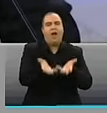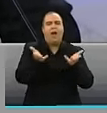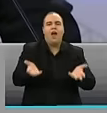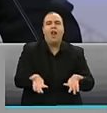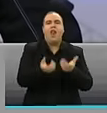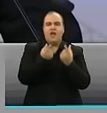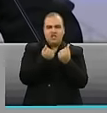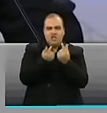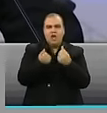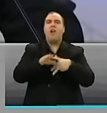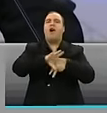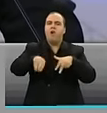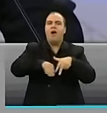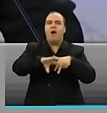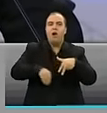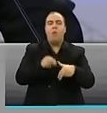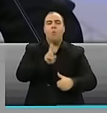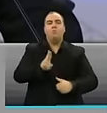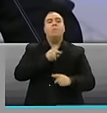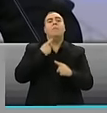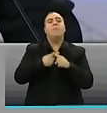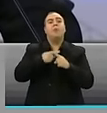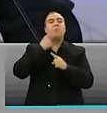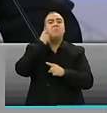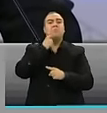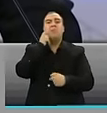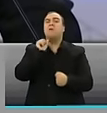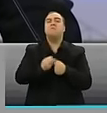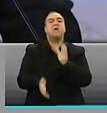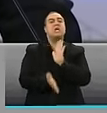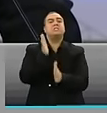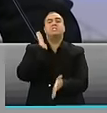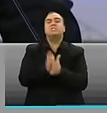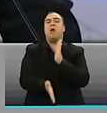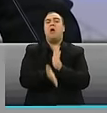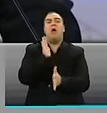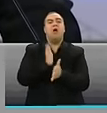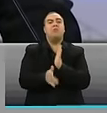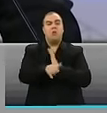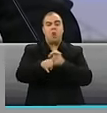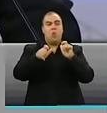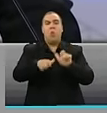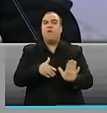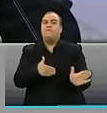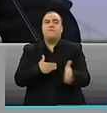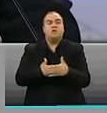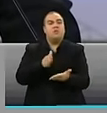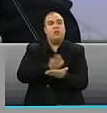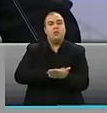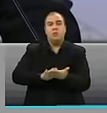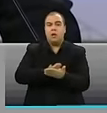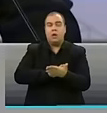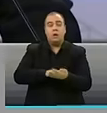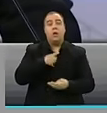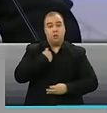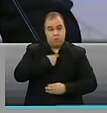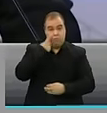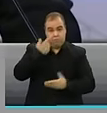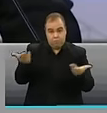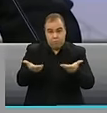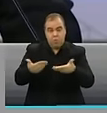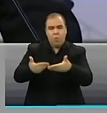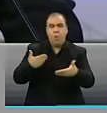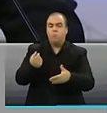Cracolândia. Por que é que Ricardo Nunes até hoje não moveu uma palha para fechar esses estabelecimentos? A gente viu agora um